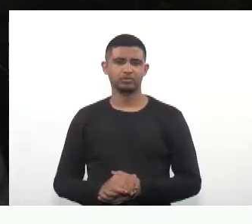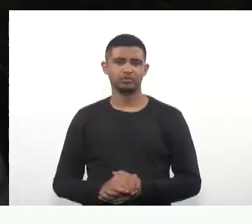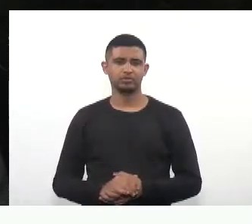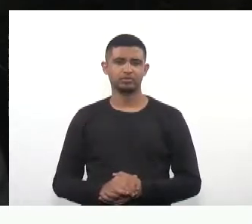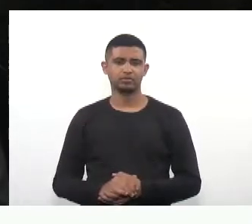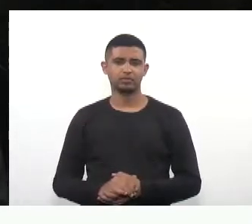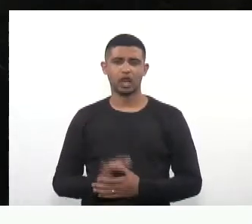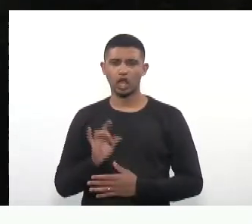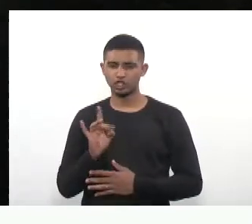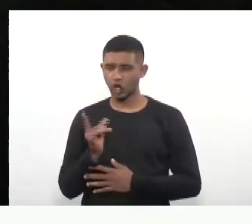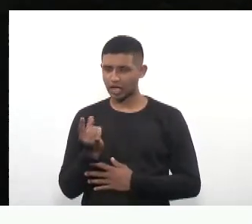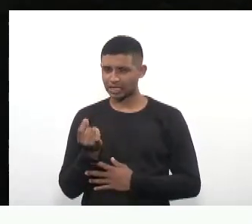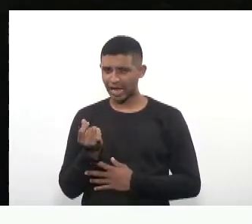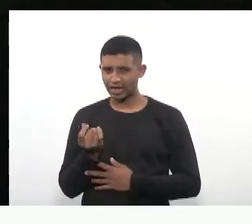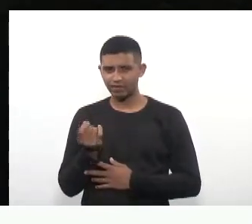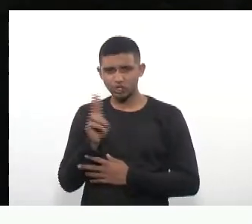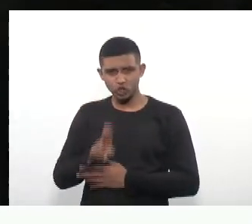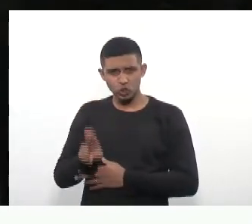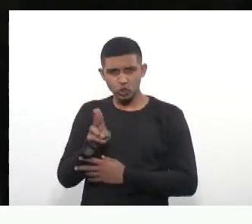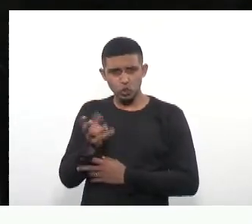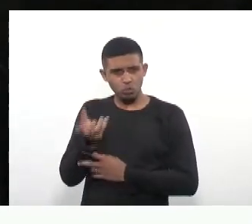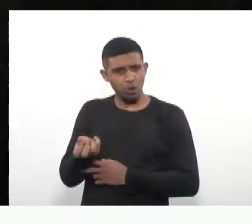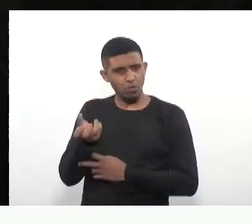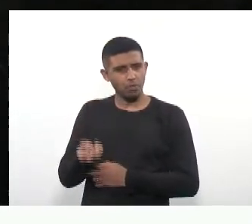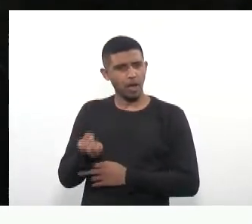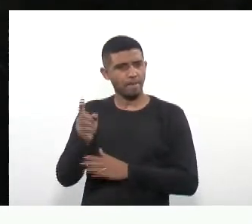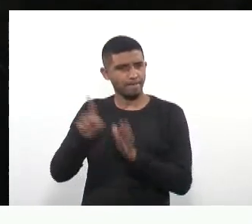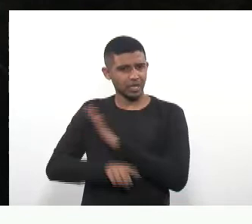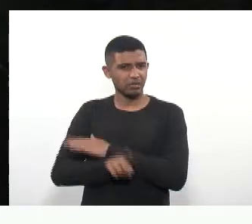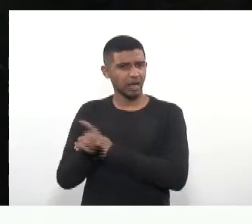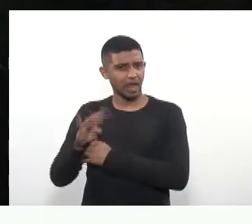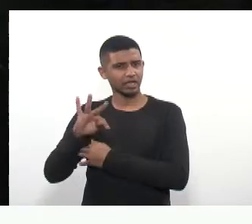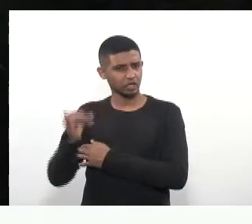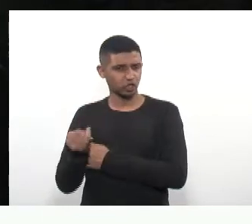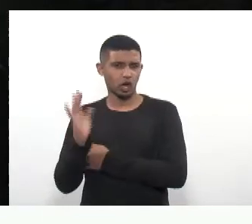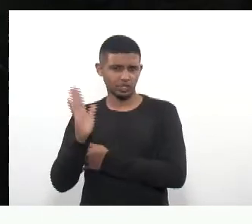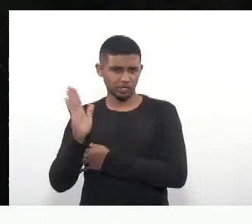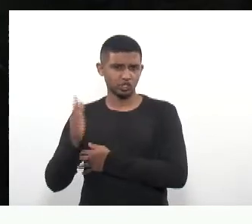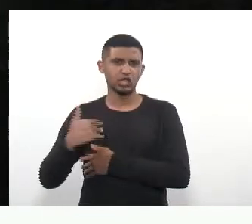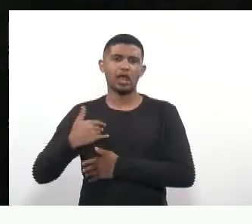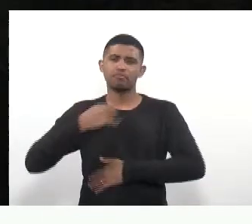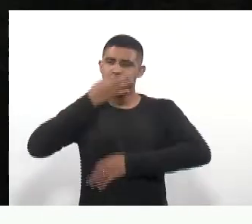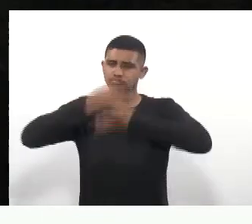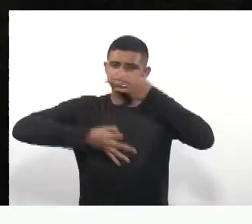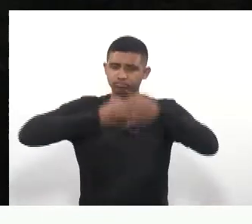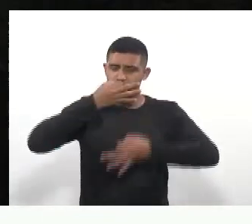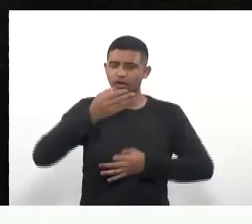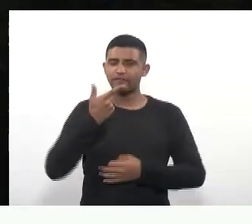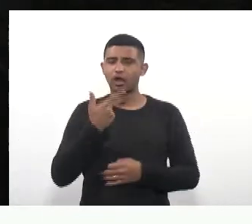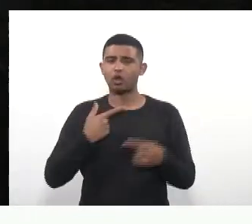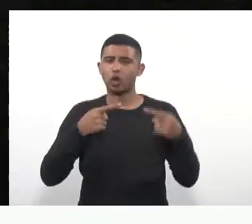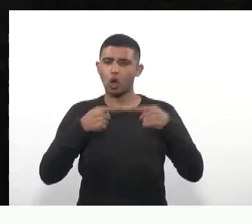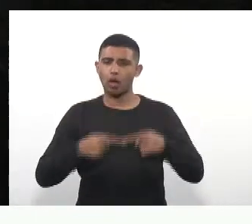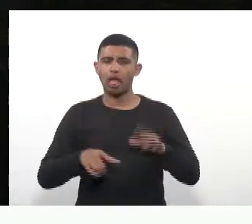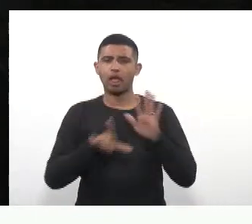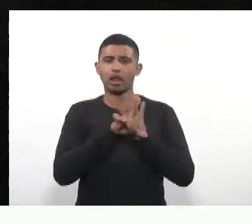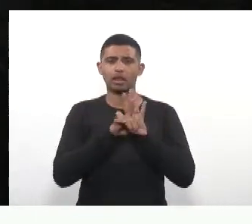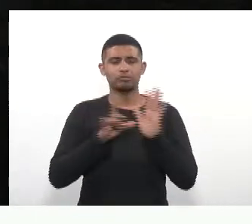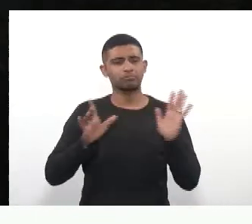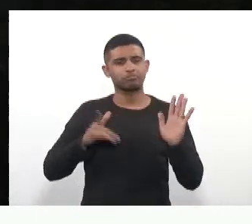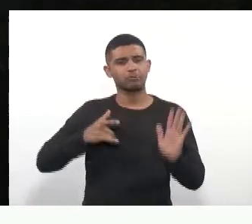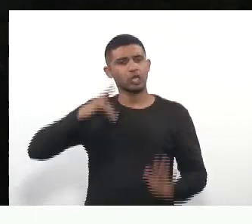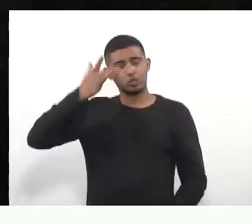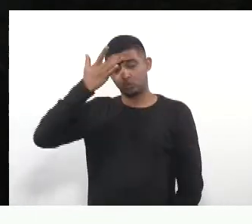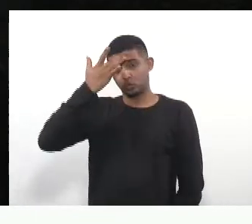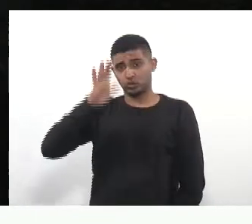da tarifa de consumo mínimo, que o TJ já se pronunciou pela legalidade. Não tenho ciência